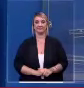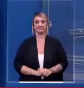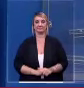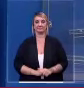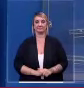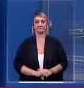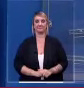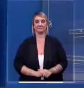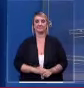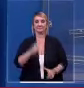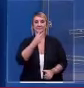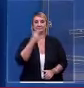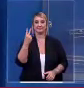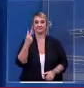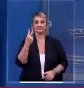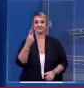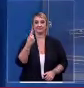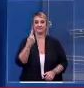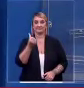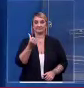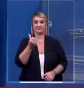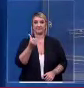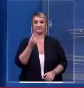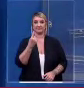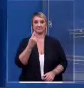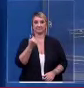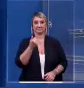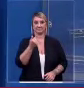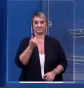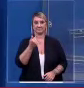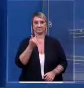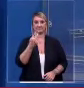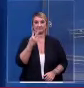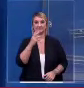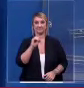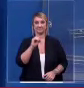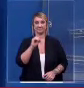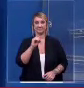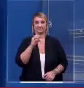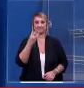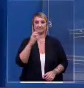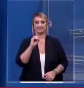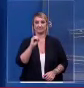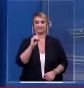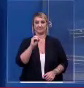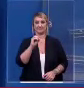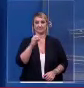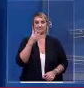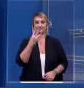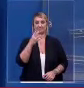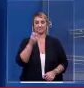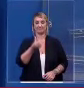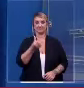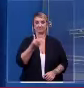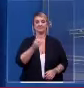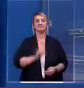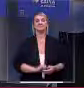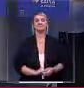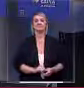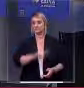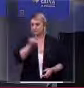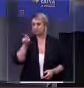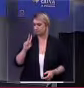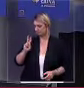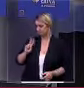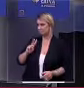cena. 22, 16, 17, 20, 30 e 46. Os